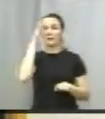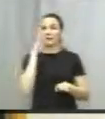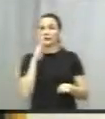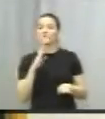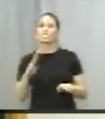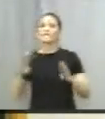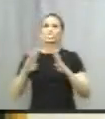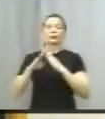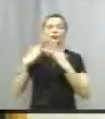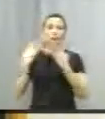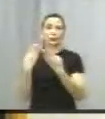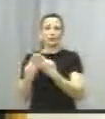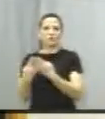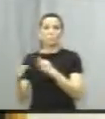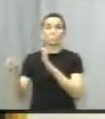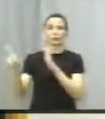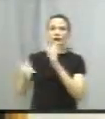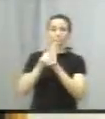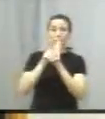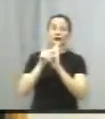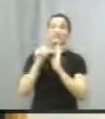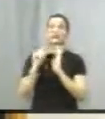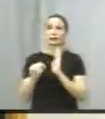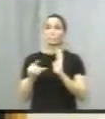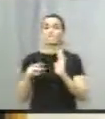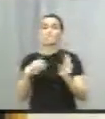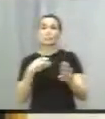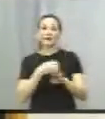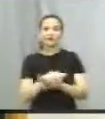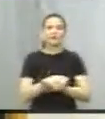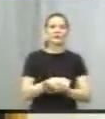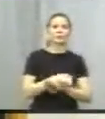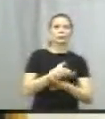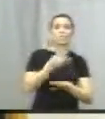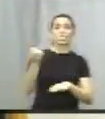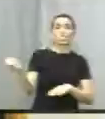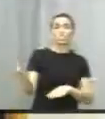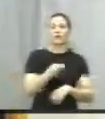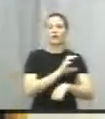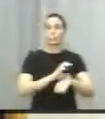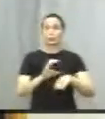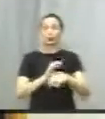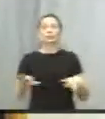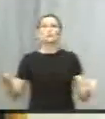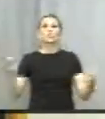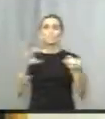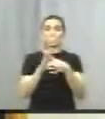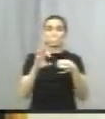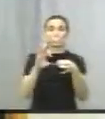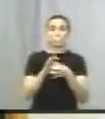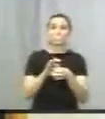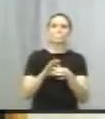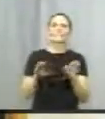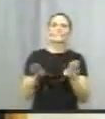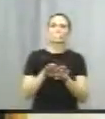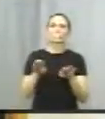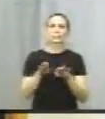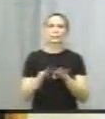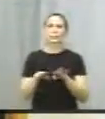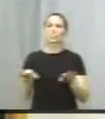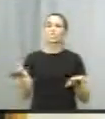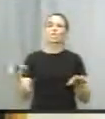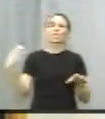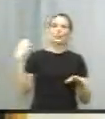Escolas Legislativas. Isso faz com que a gente tenha acesso também a novos cursos, novas parcerias, cursos online,